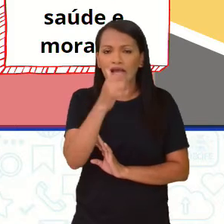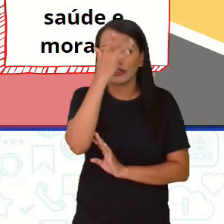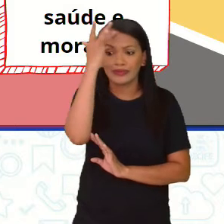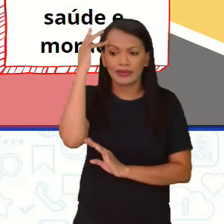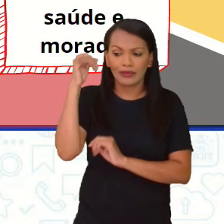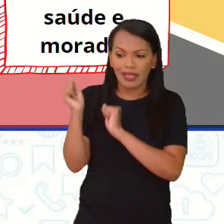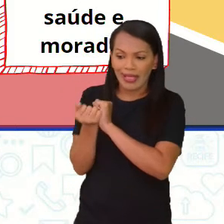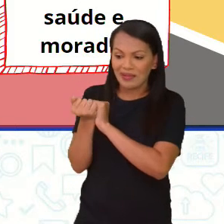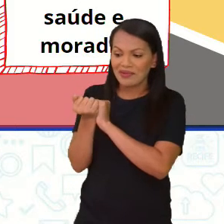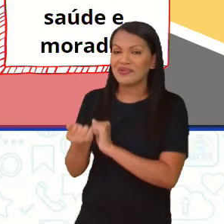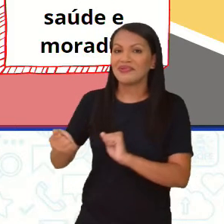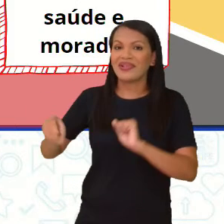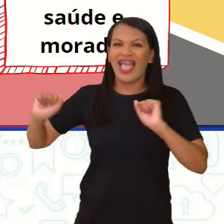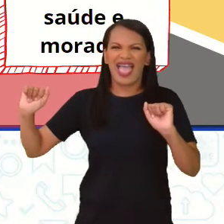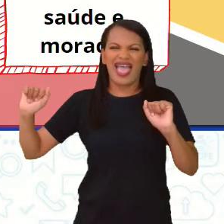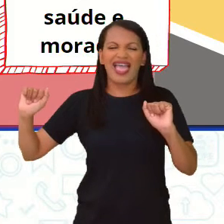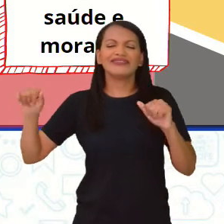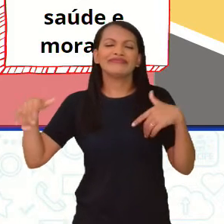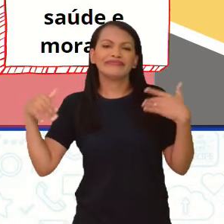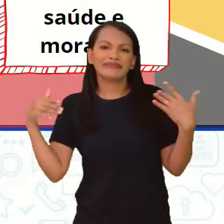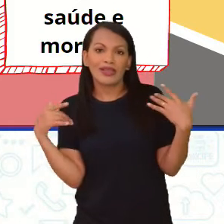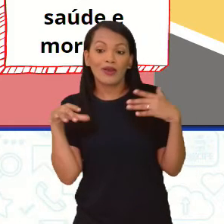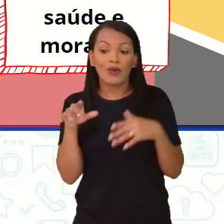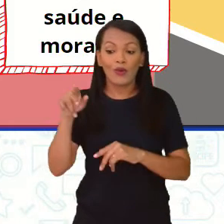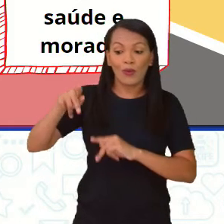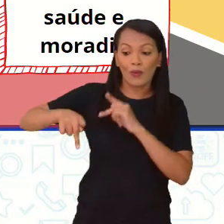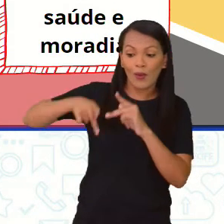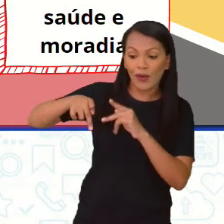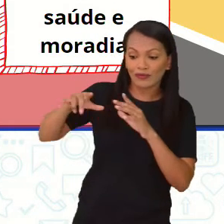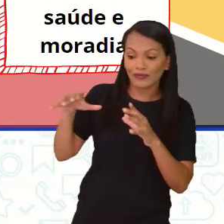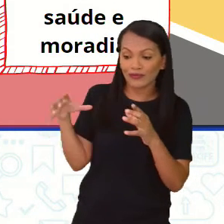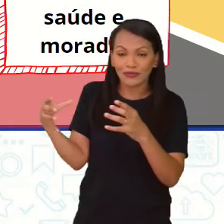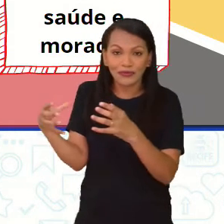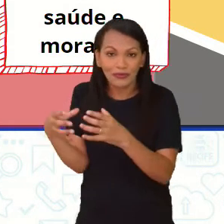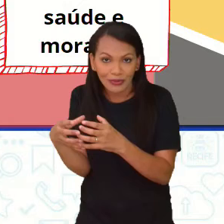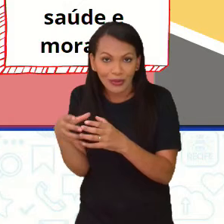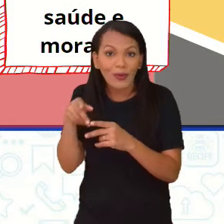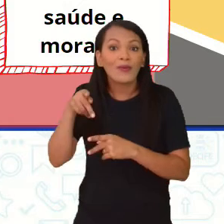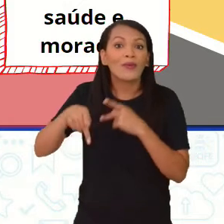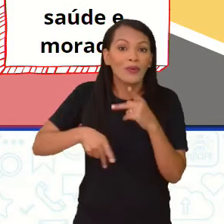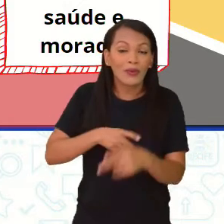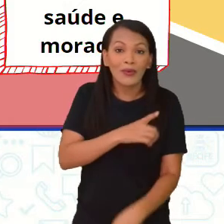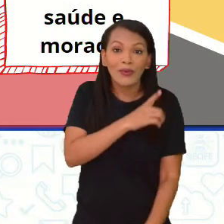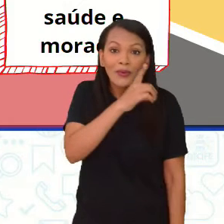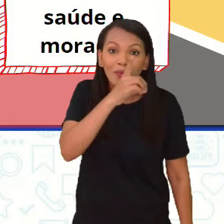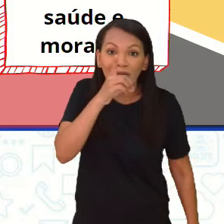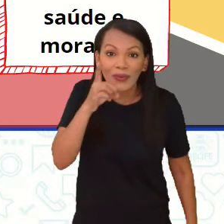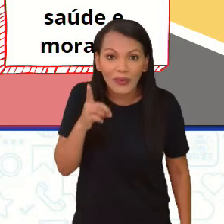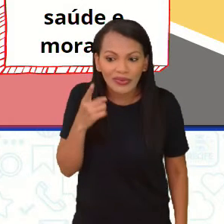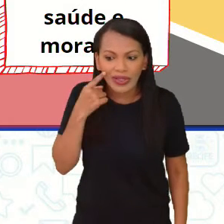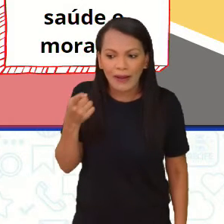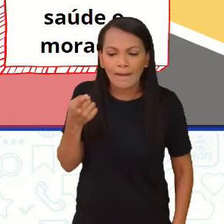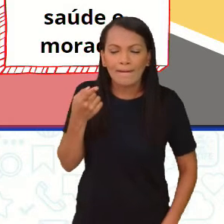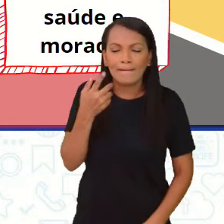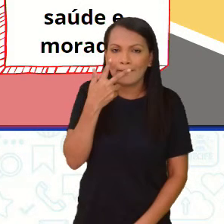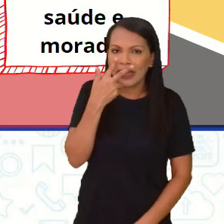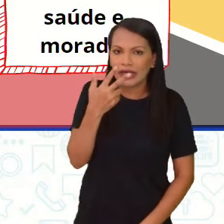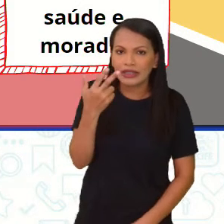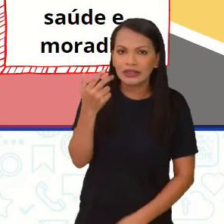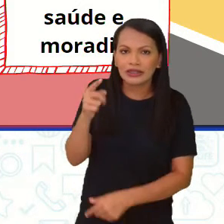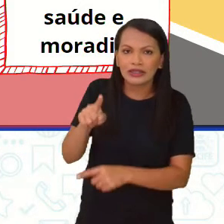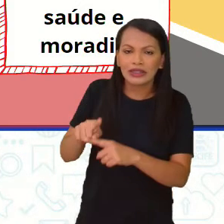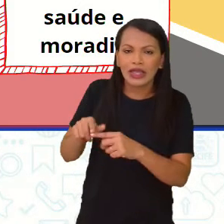um povo, um grupo, né? Uma população que em um dia era considerada mercadoria, no outro dia